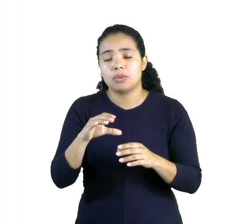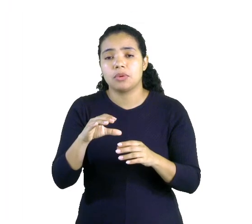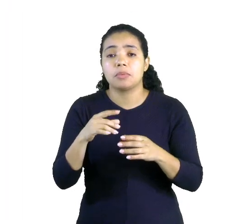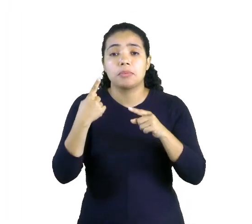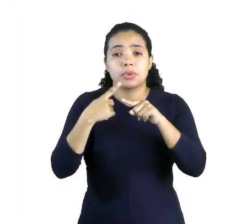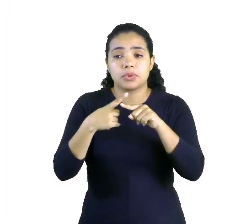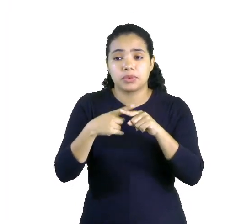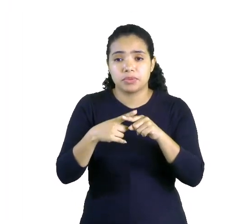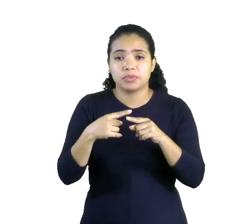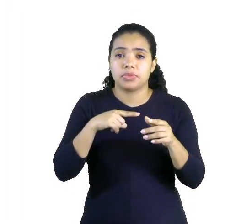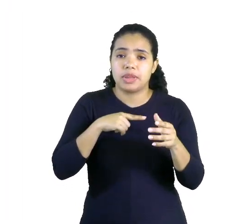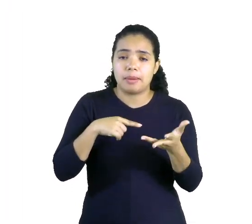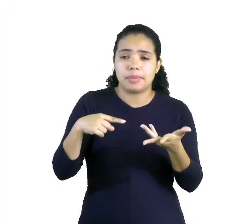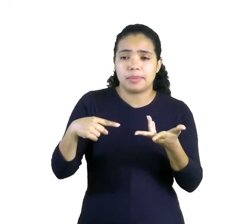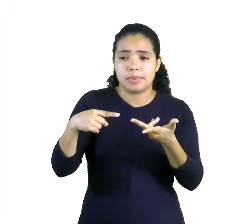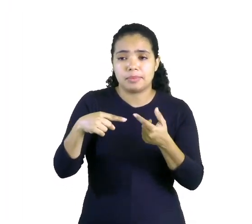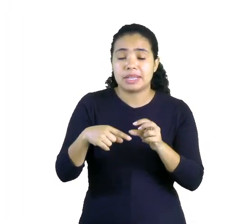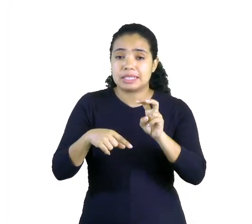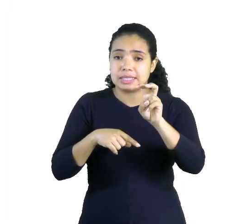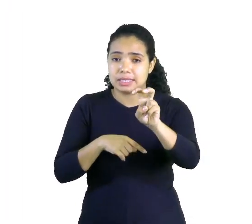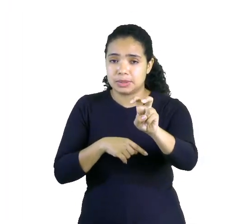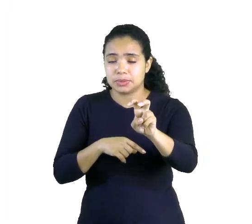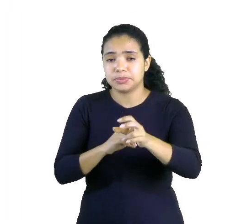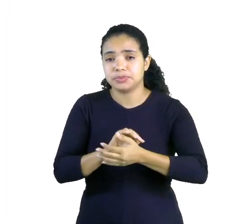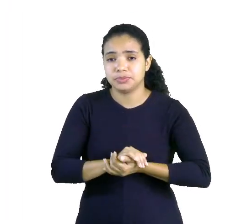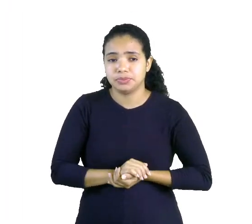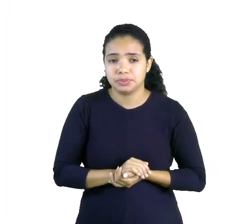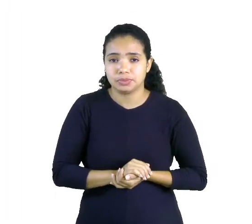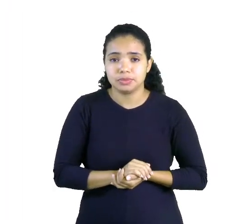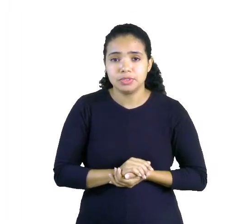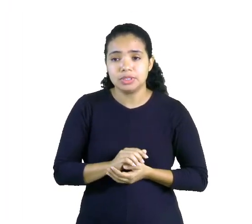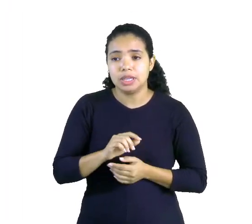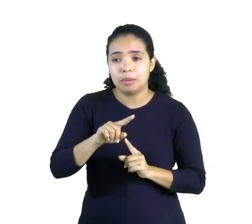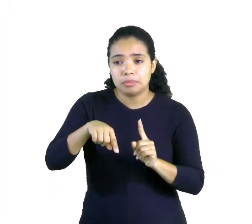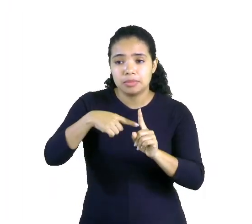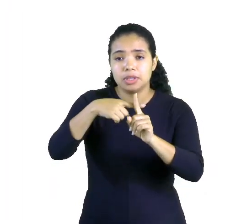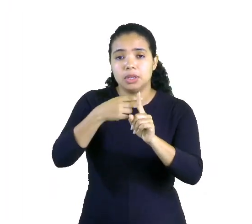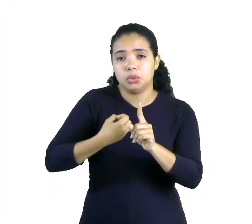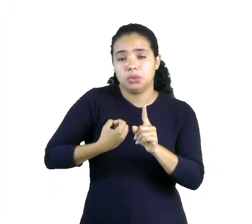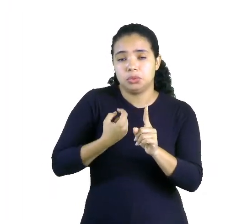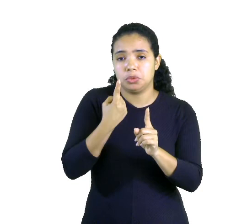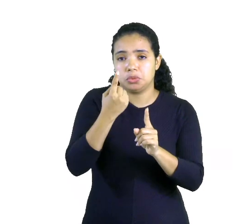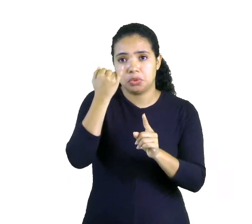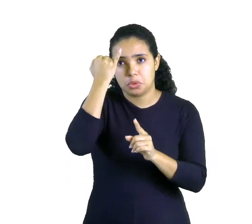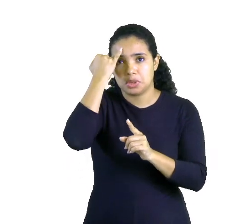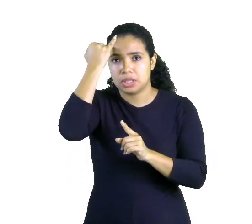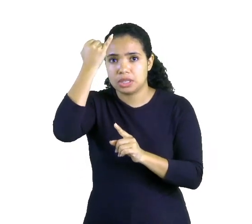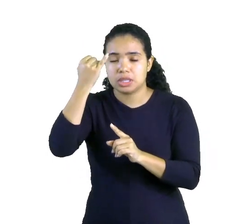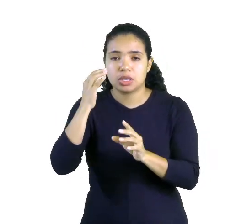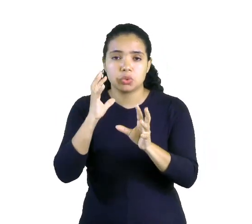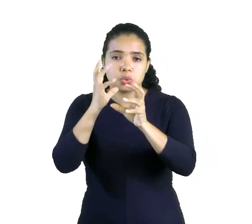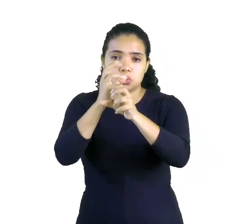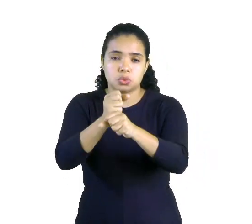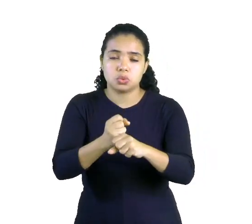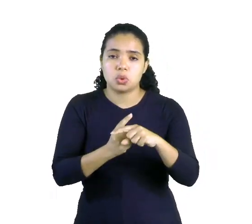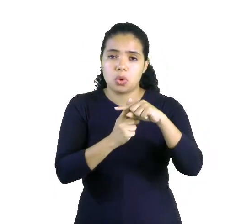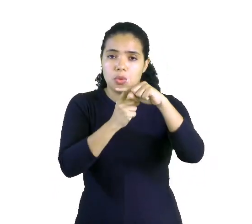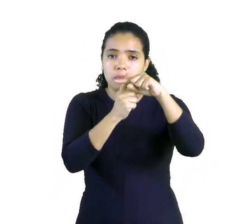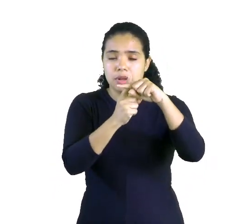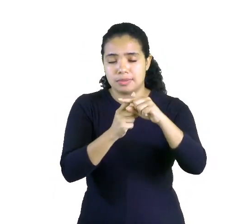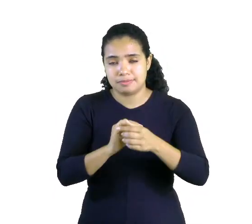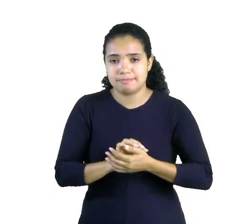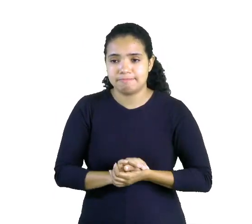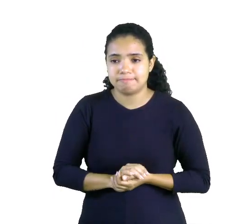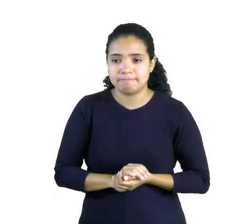coordenativas. Elas são classificadas em 5. Aditivas, número 1, ideia de soma, adição.